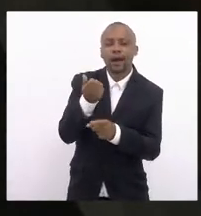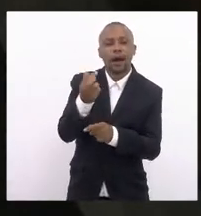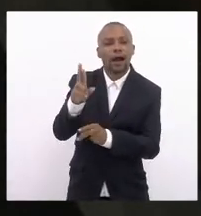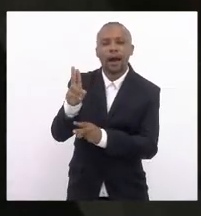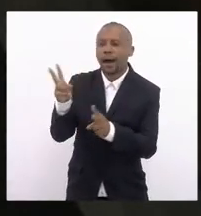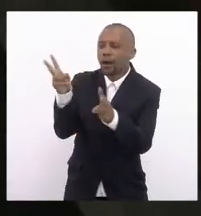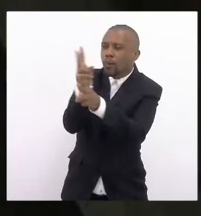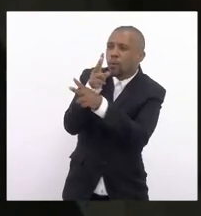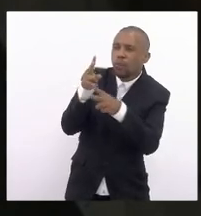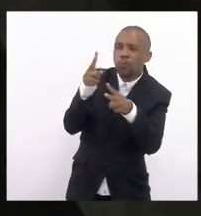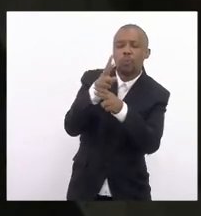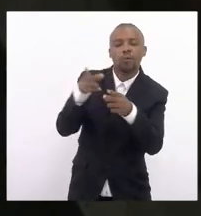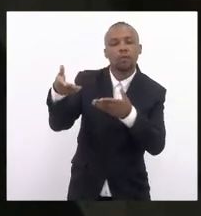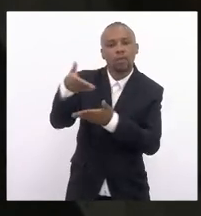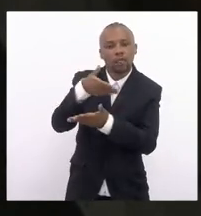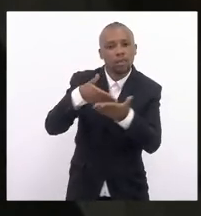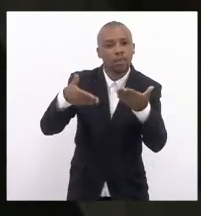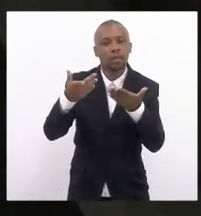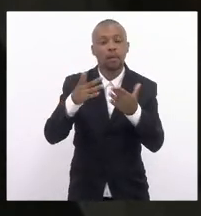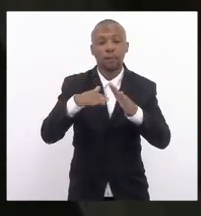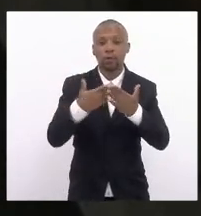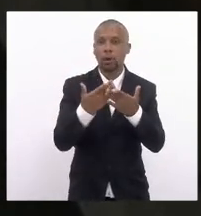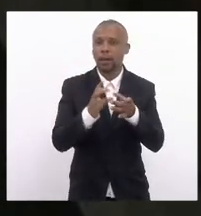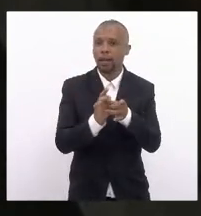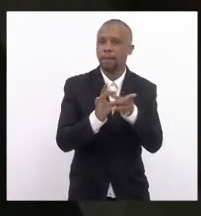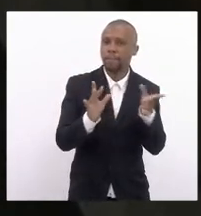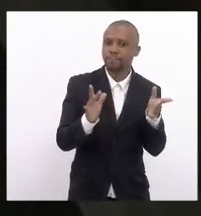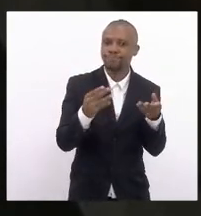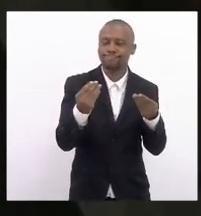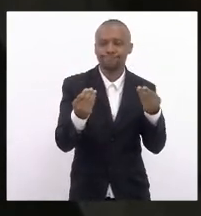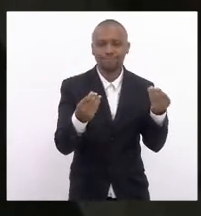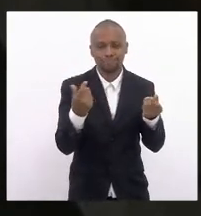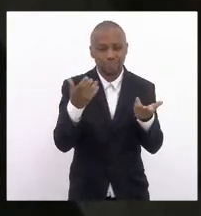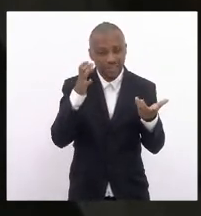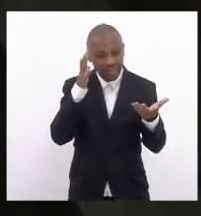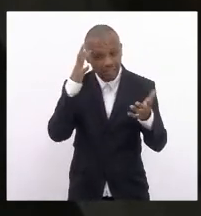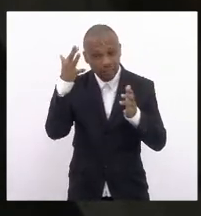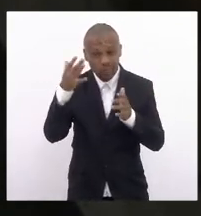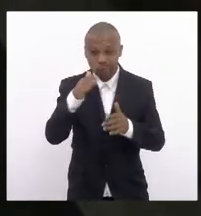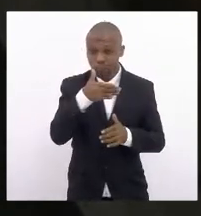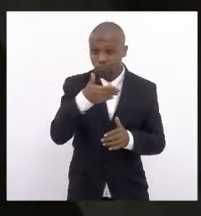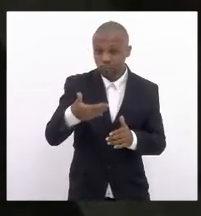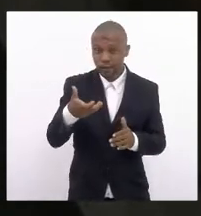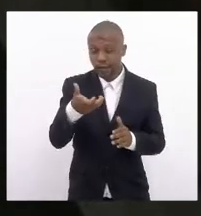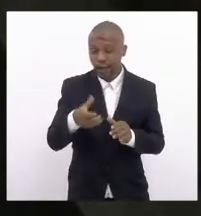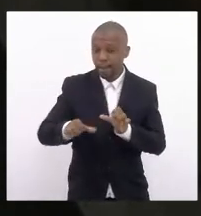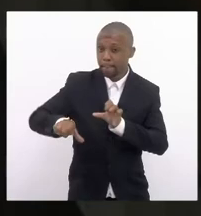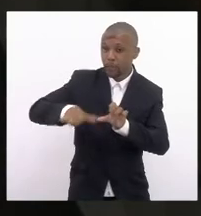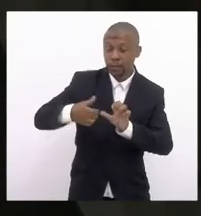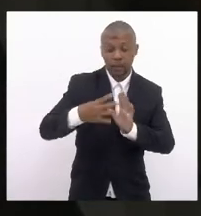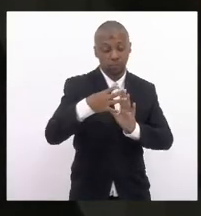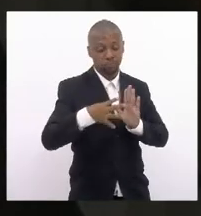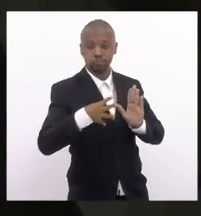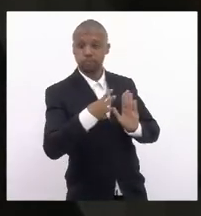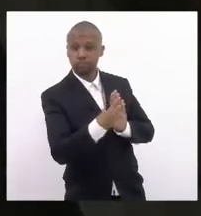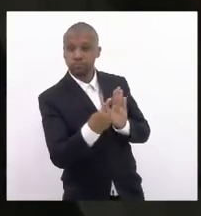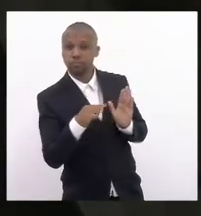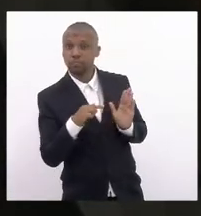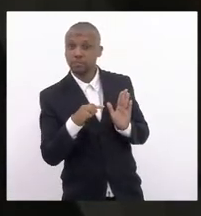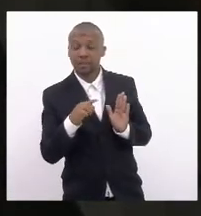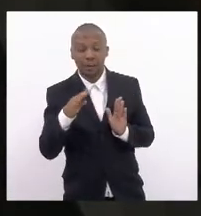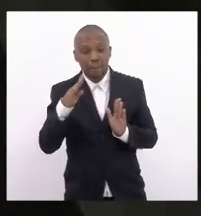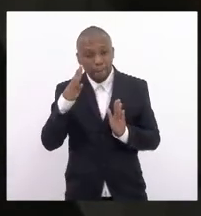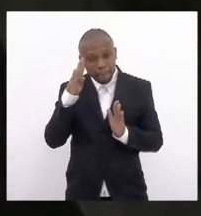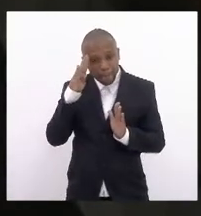estaduais. E nesse cenário, o governo quer implementar uma mudança no currículo e ainda por cima, sem conversar